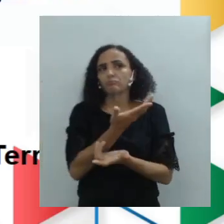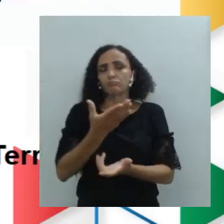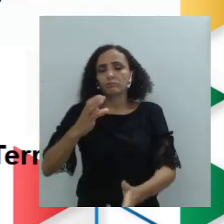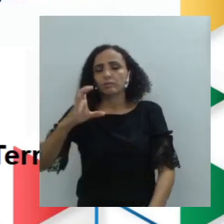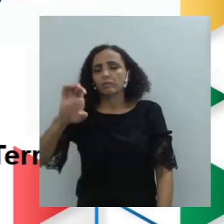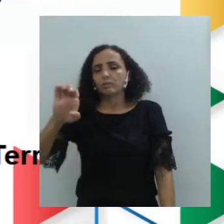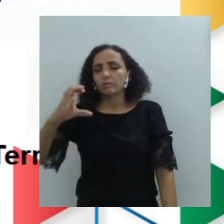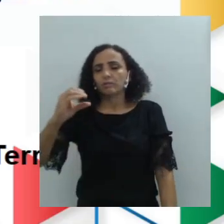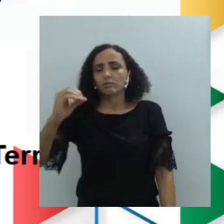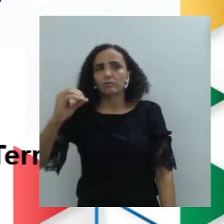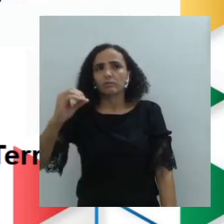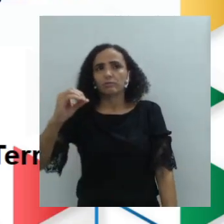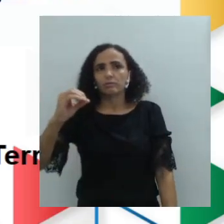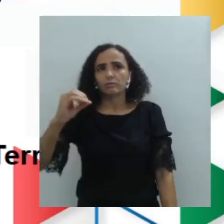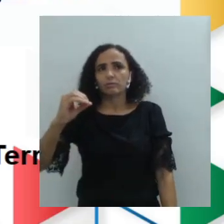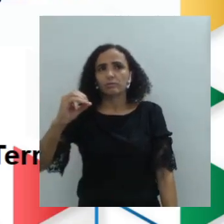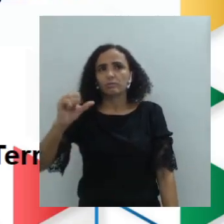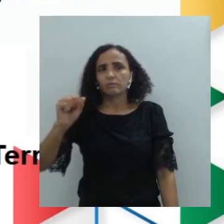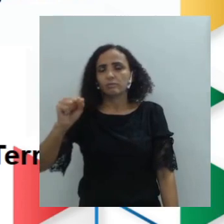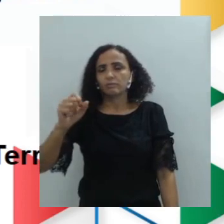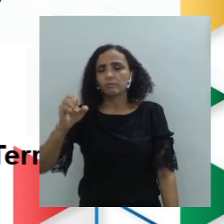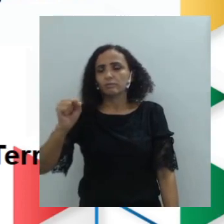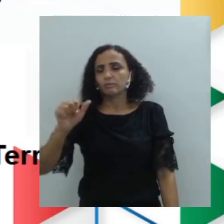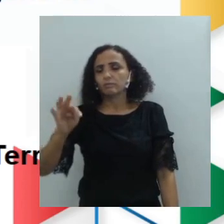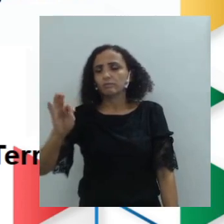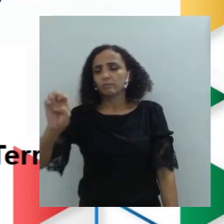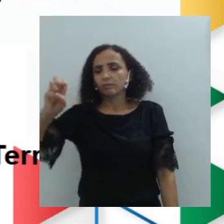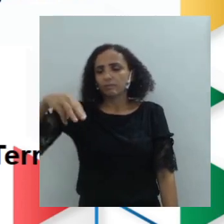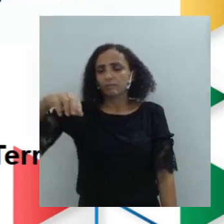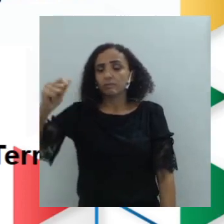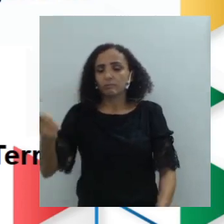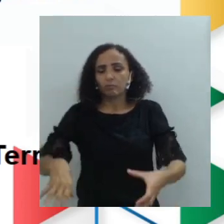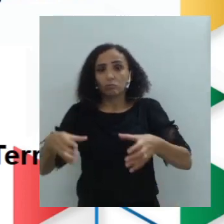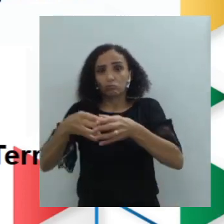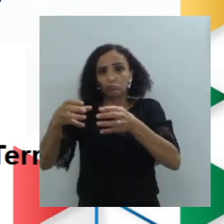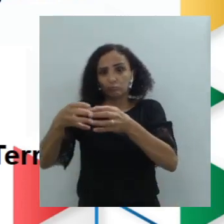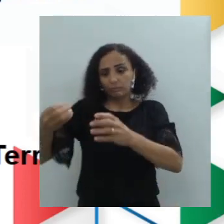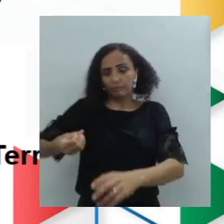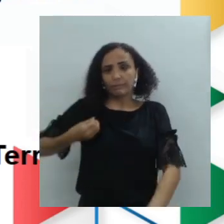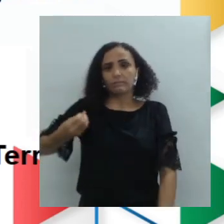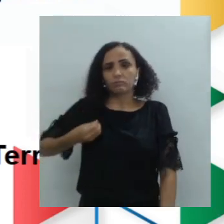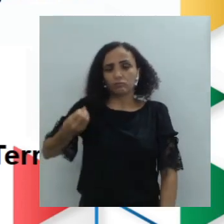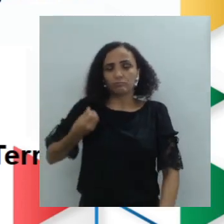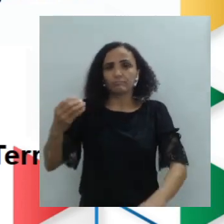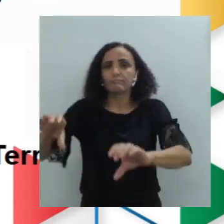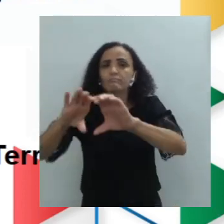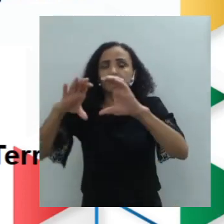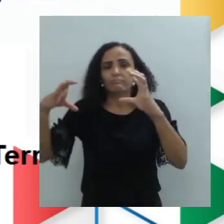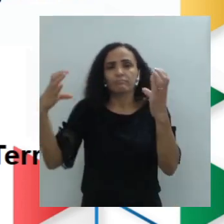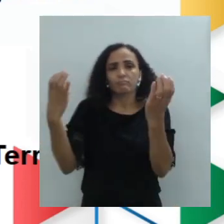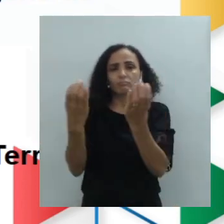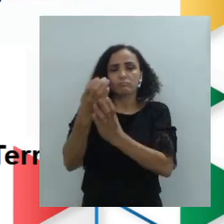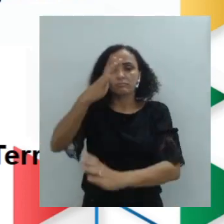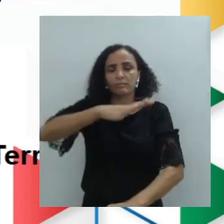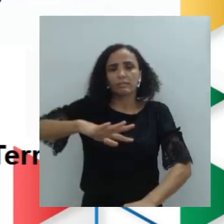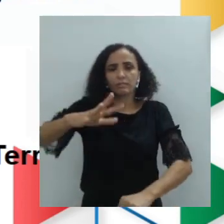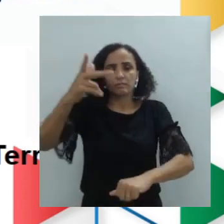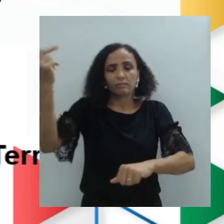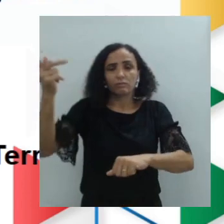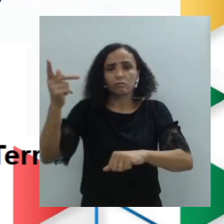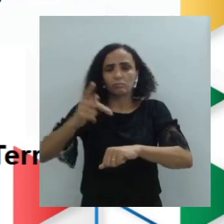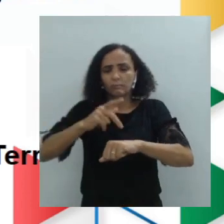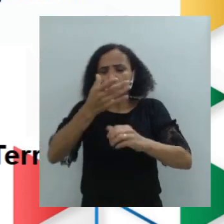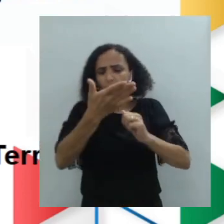ecossistema e biosfera. Ecossistema é o conjunto dos seres vivos da comunidade, com os minérios de gordura